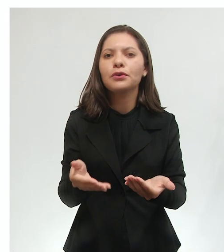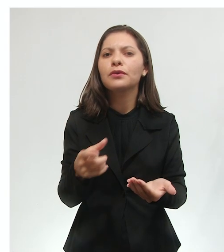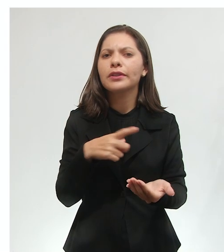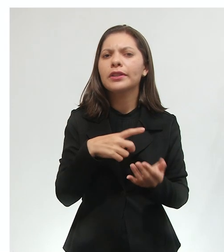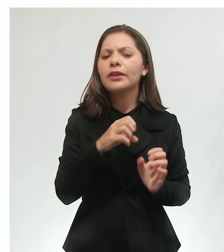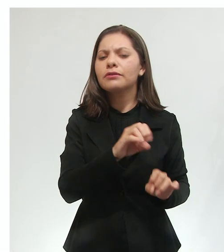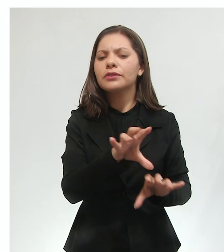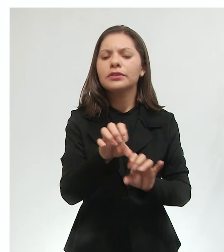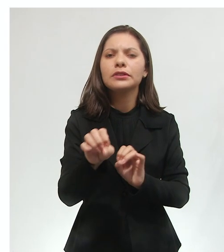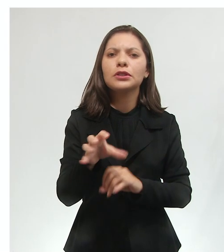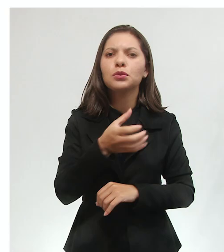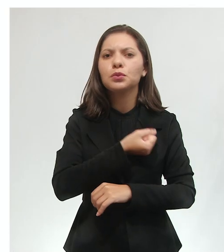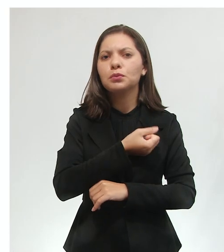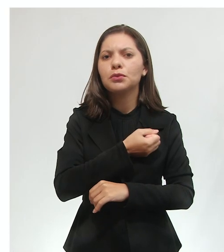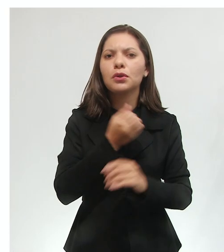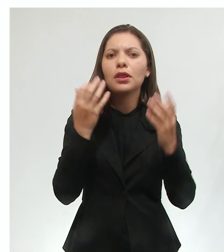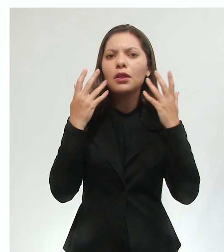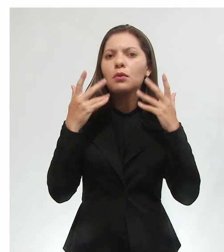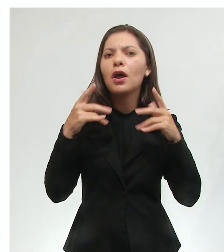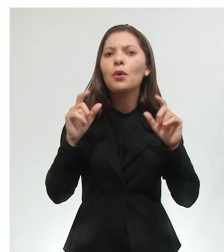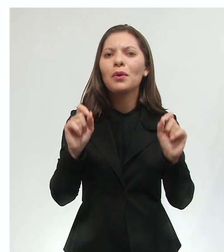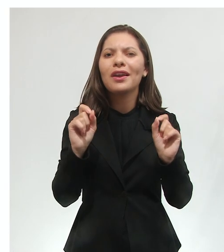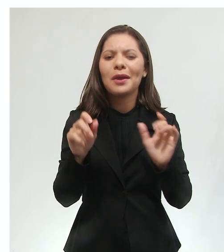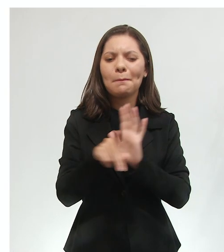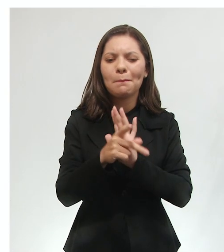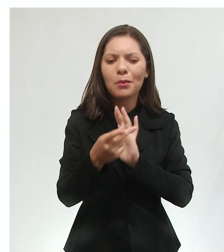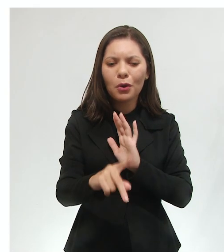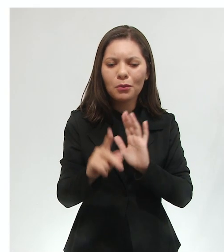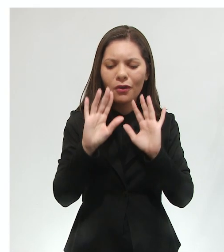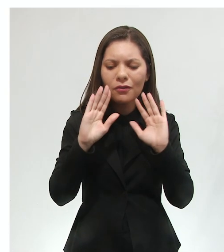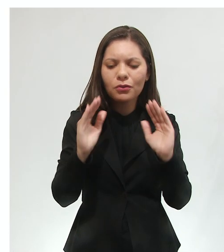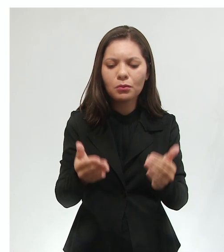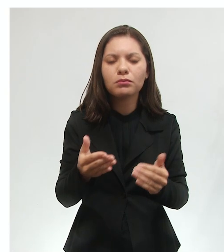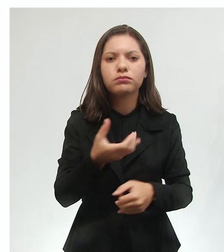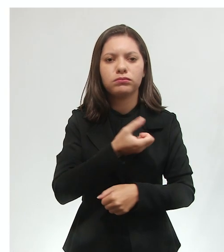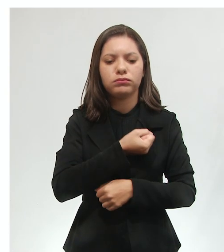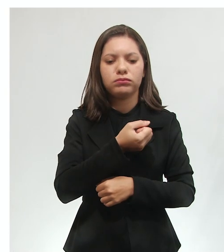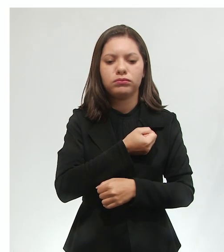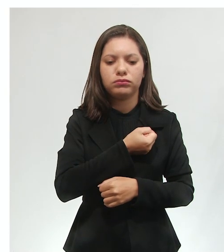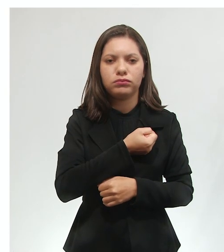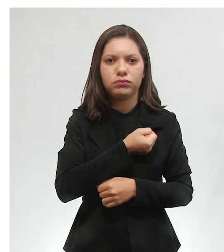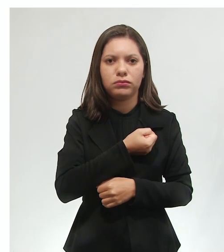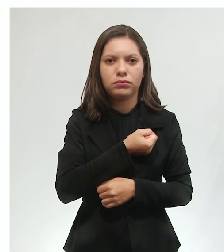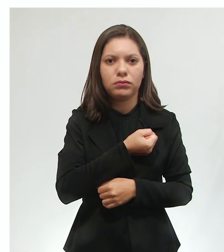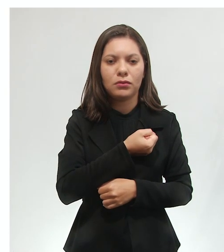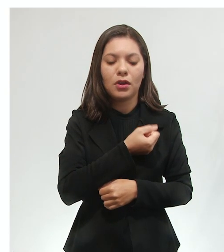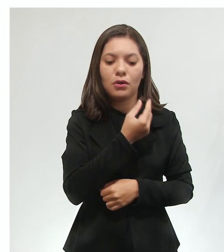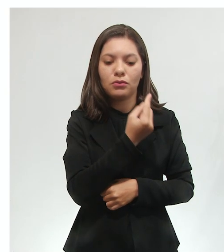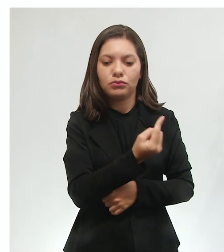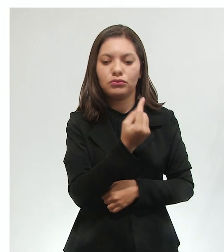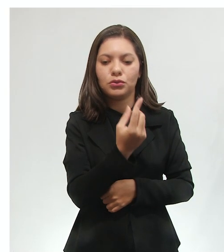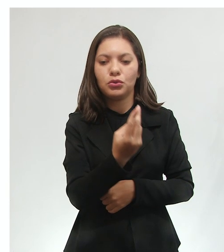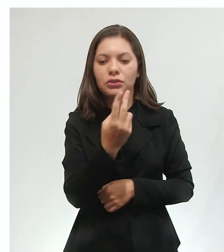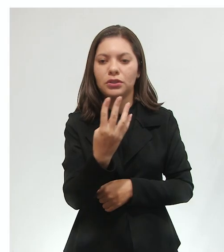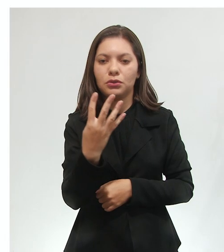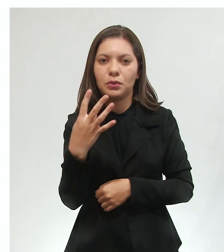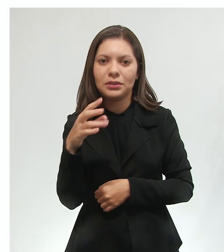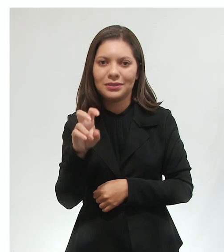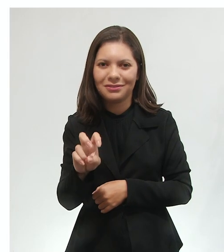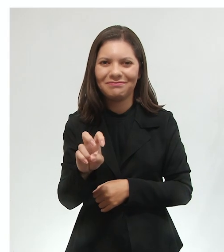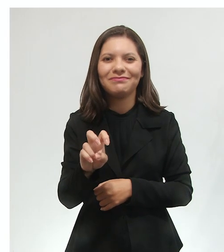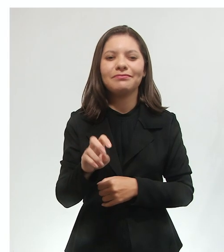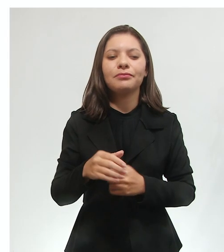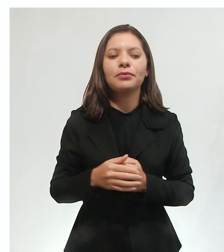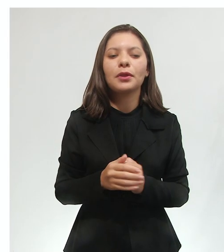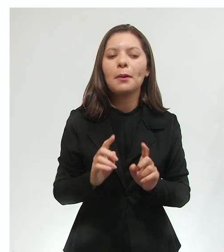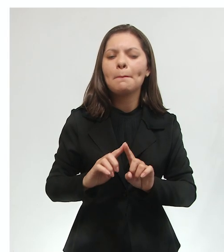números naturais? ênfase na sequência numérica, um passo de cada vez. Qual a nova perspectiva